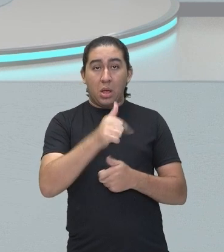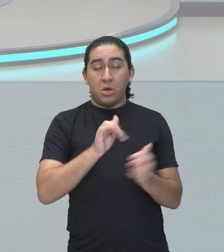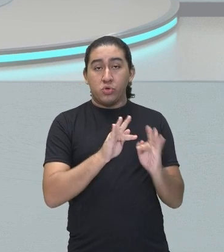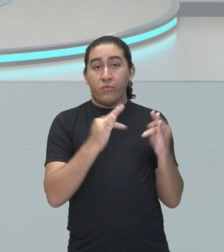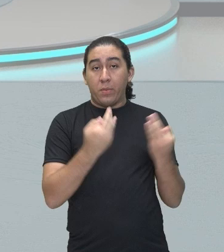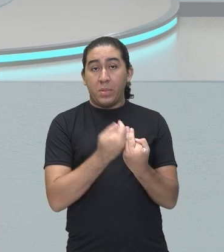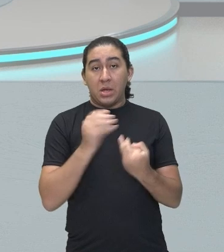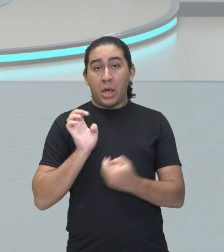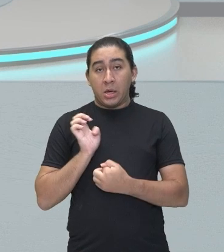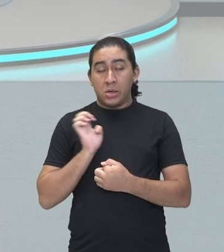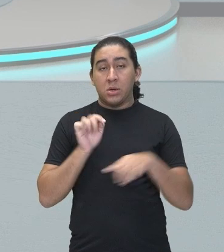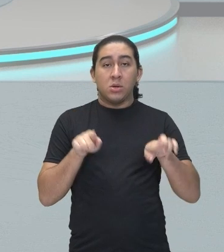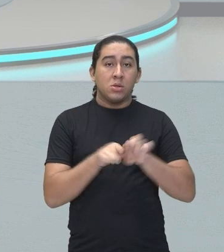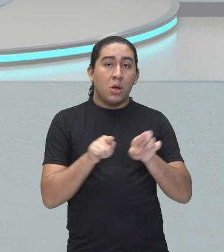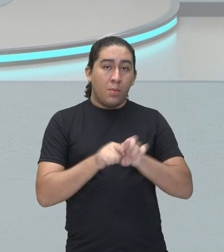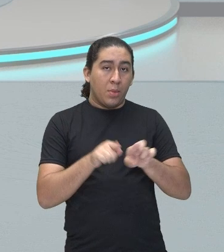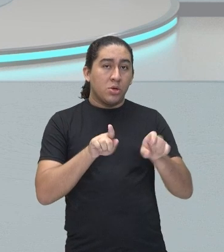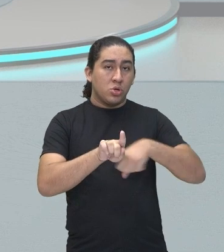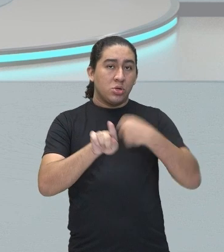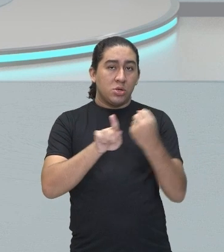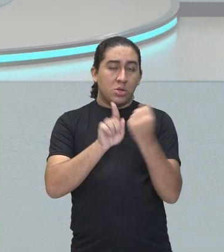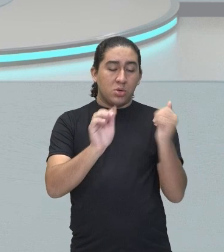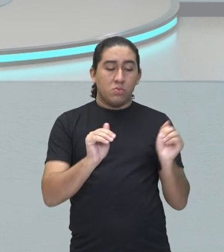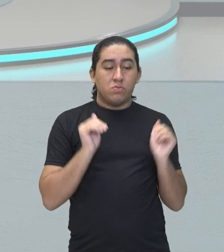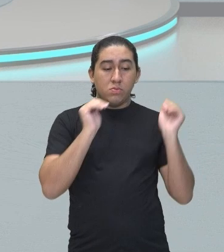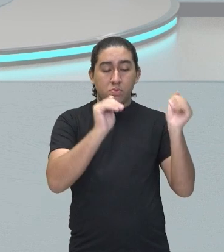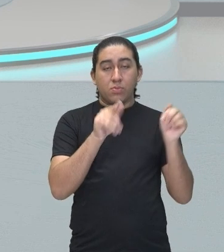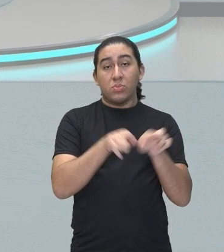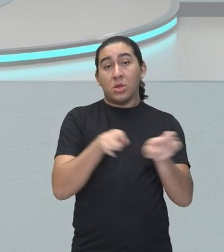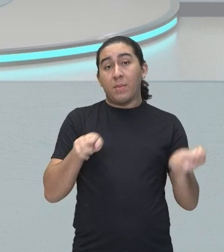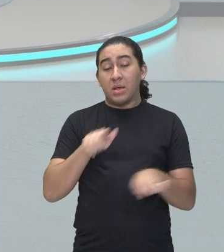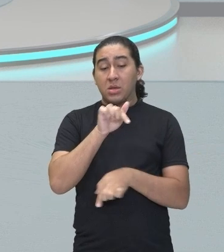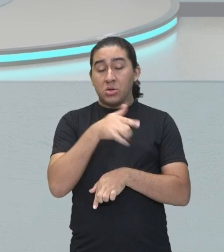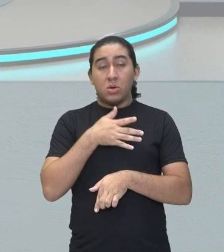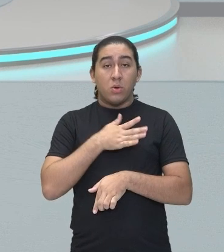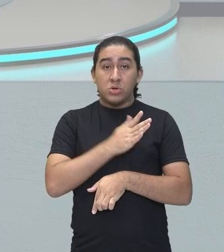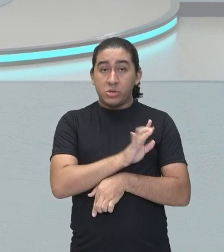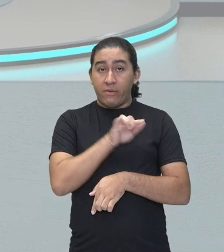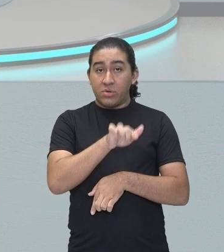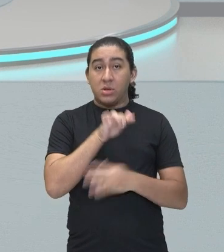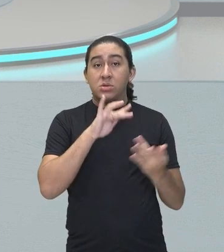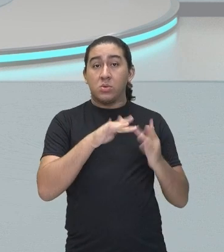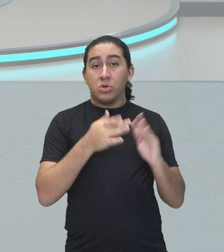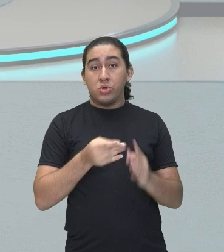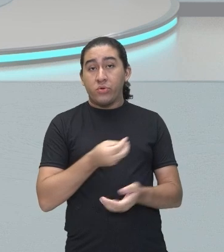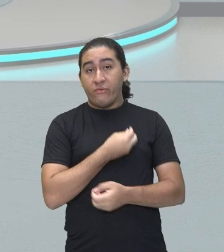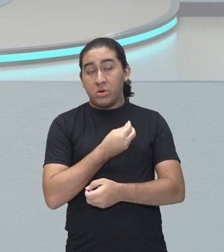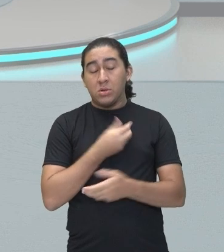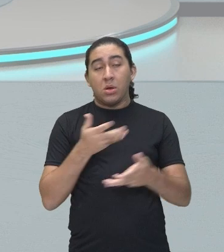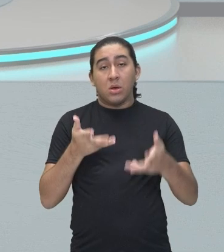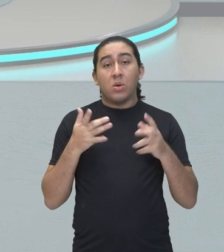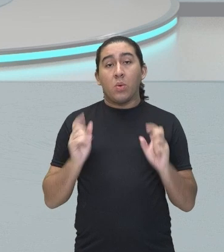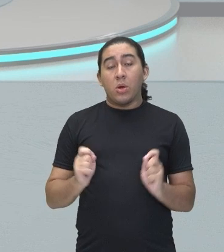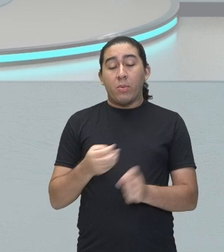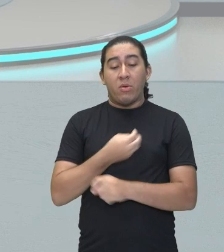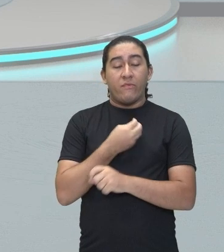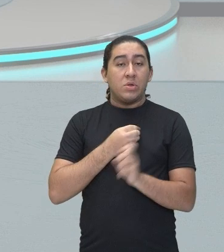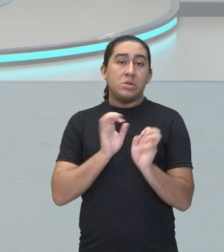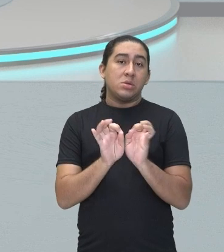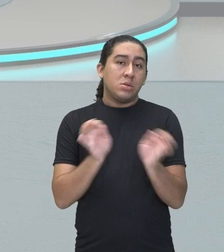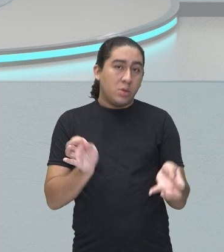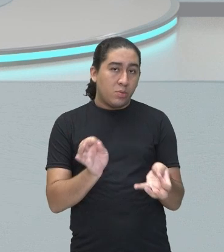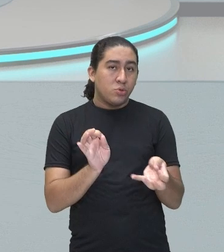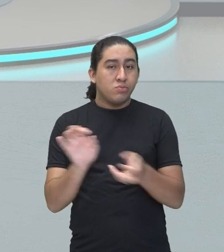e também socialmente, mas eles não gostavam daquela vida, eles queriam uma vida simples,